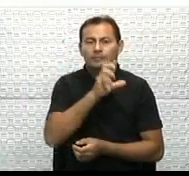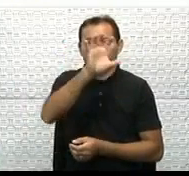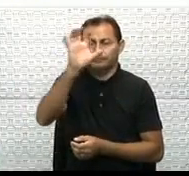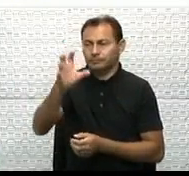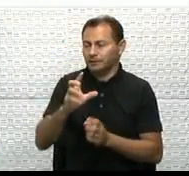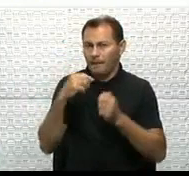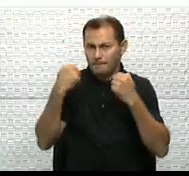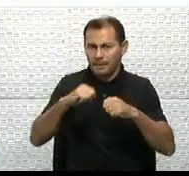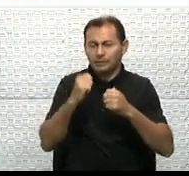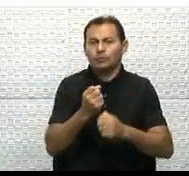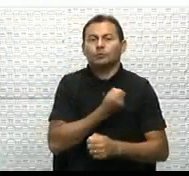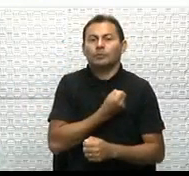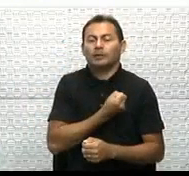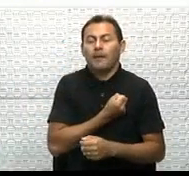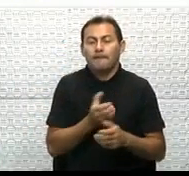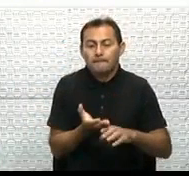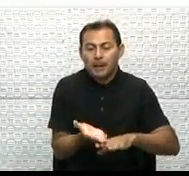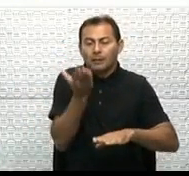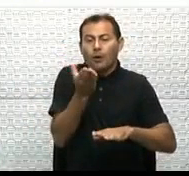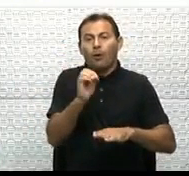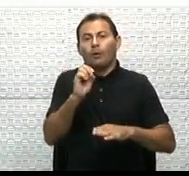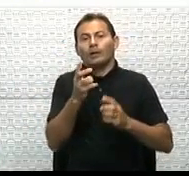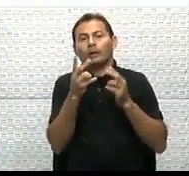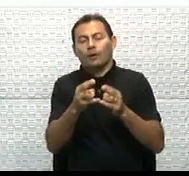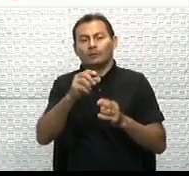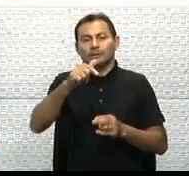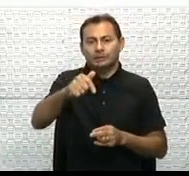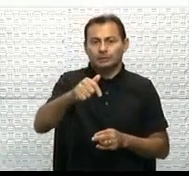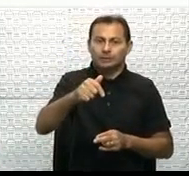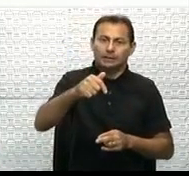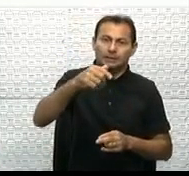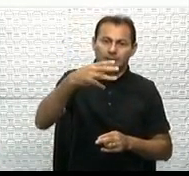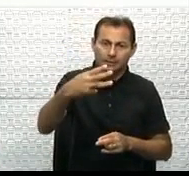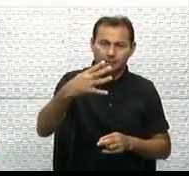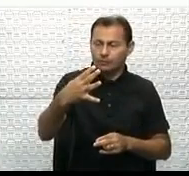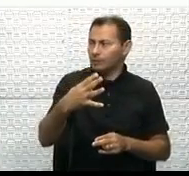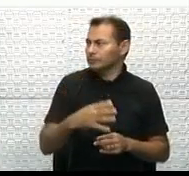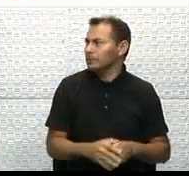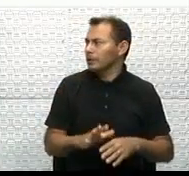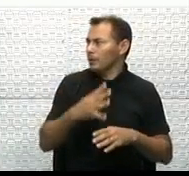crítica diz que eu preciso de um número maior ou igual que 1,734.